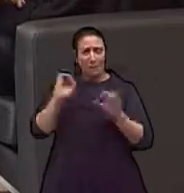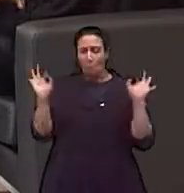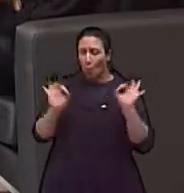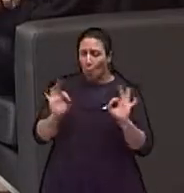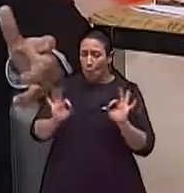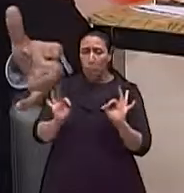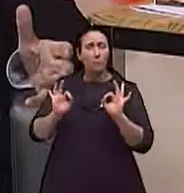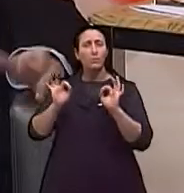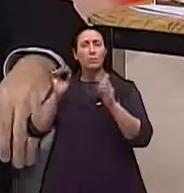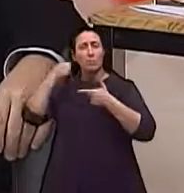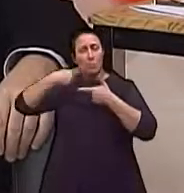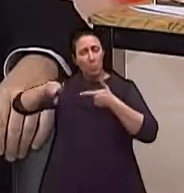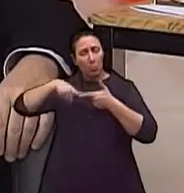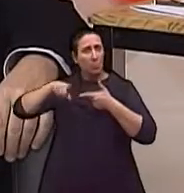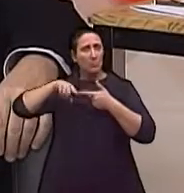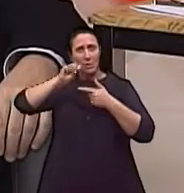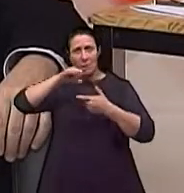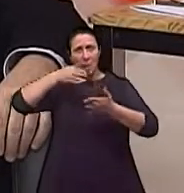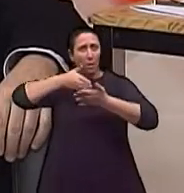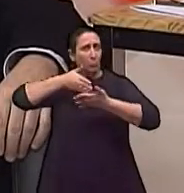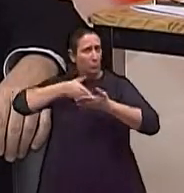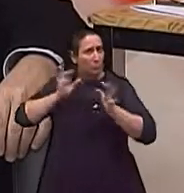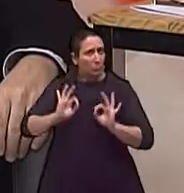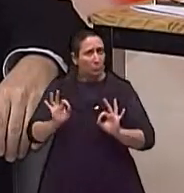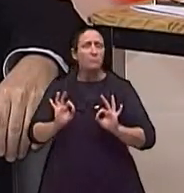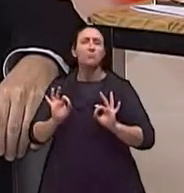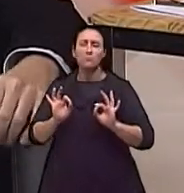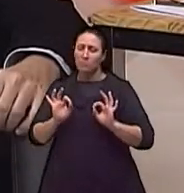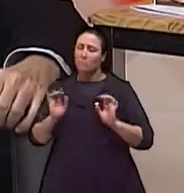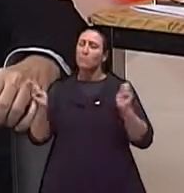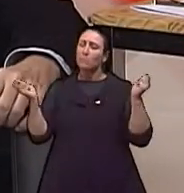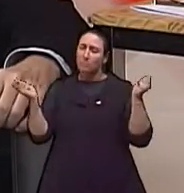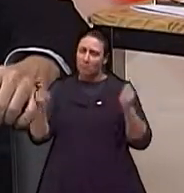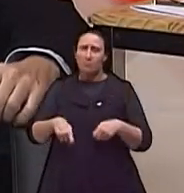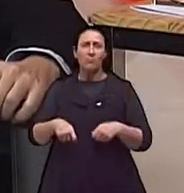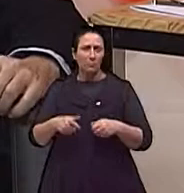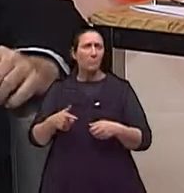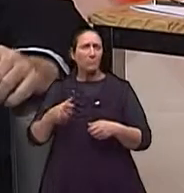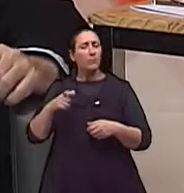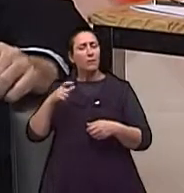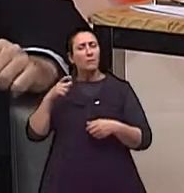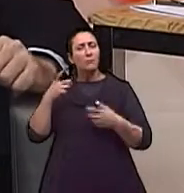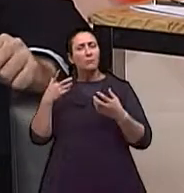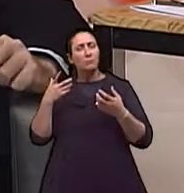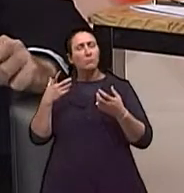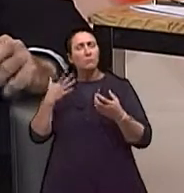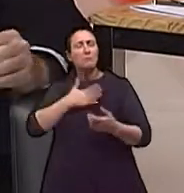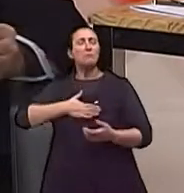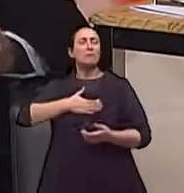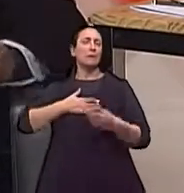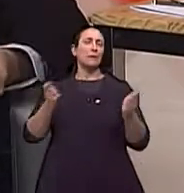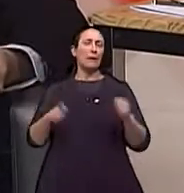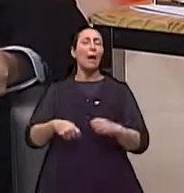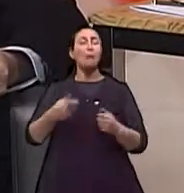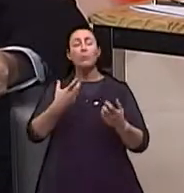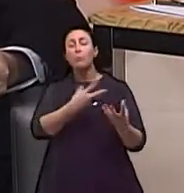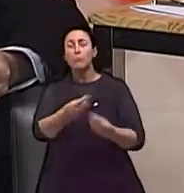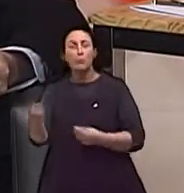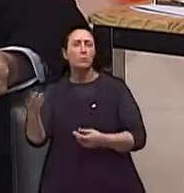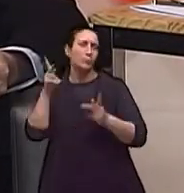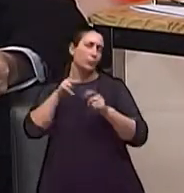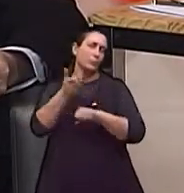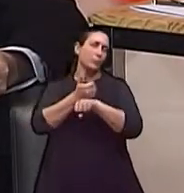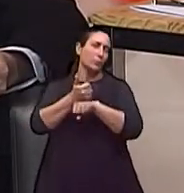os limites da Da Lógica ou do excesso é uma coisa extremamente agradável os profissionais da